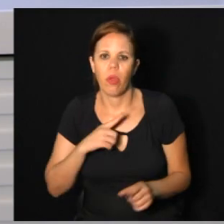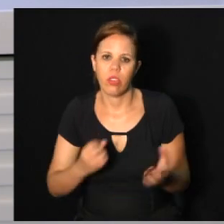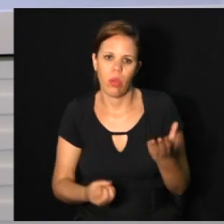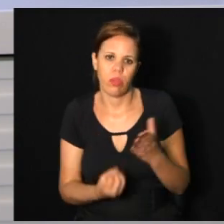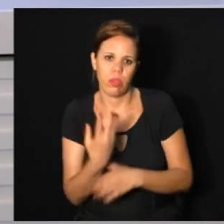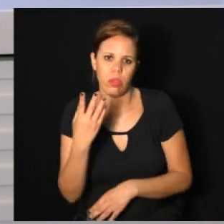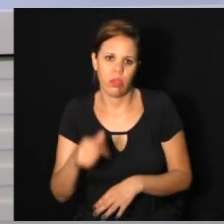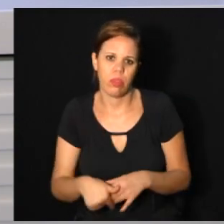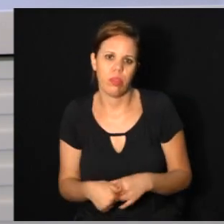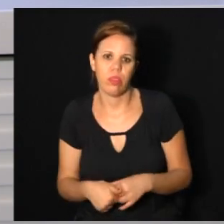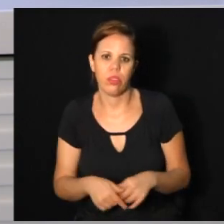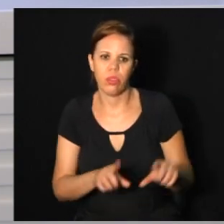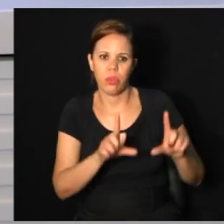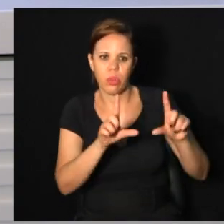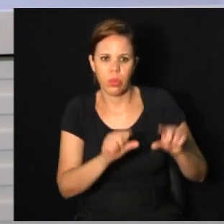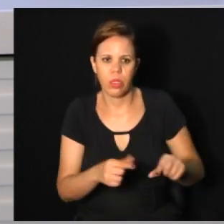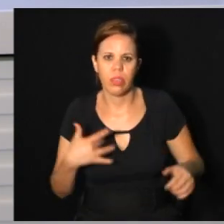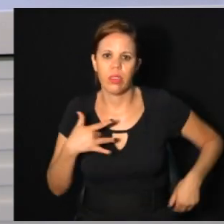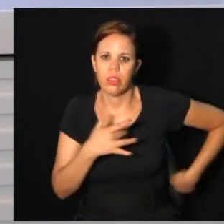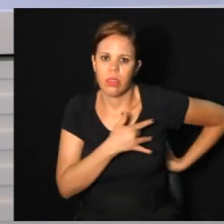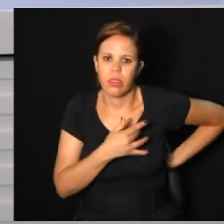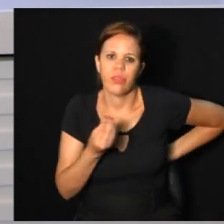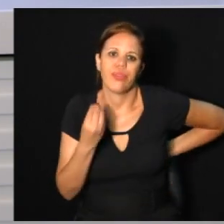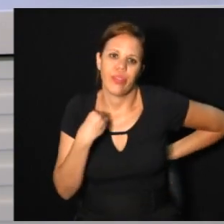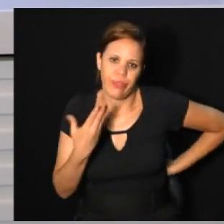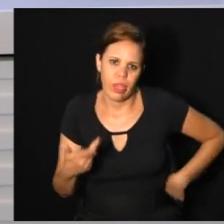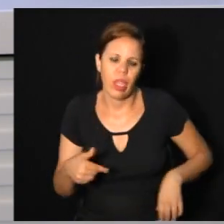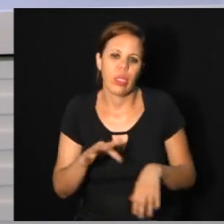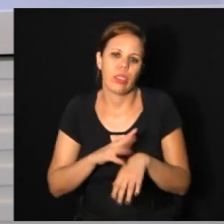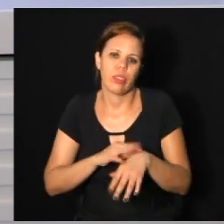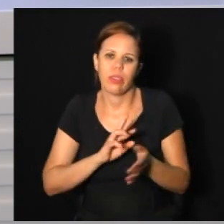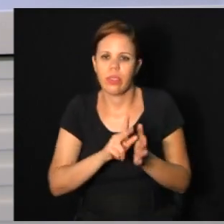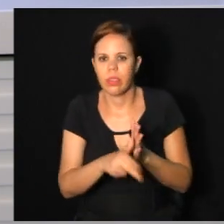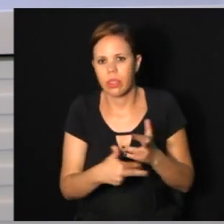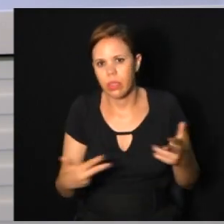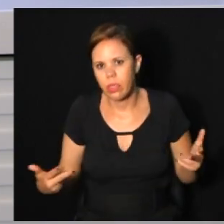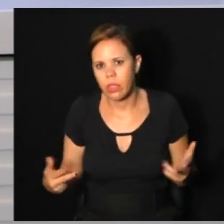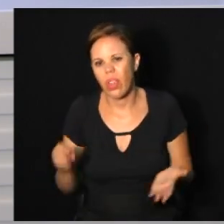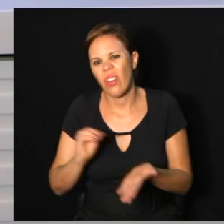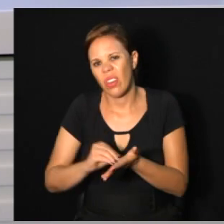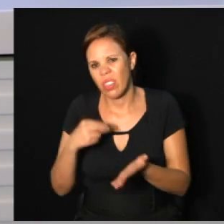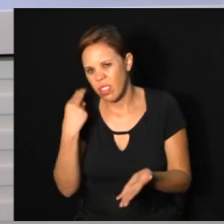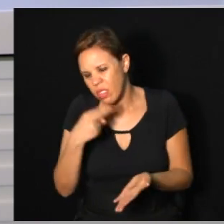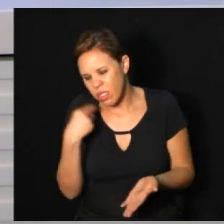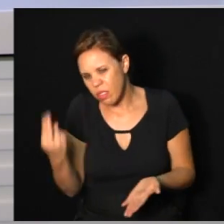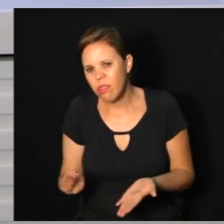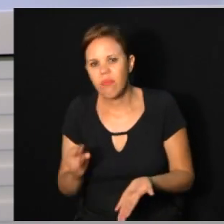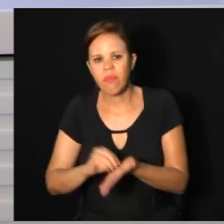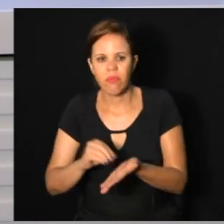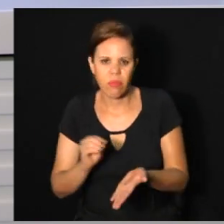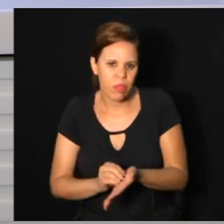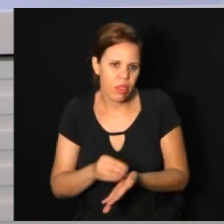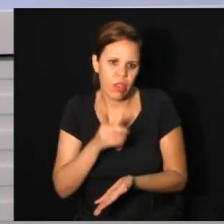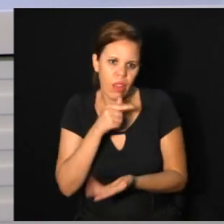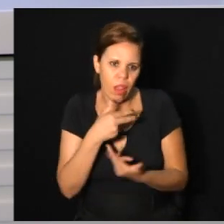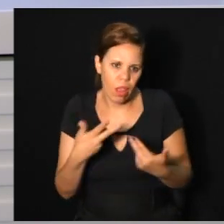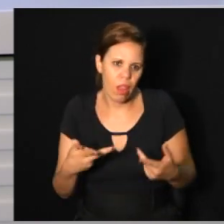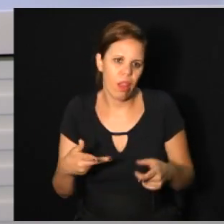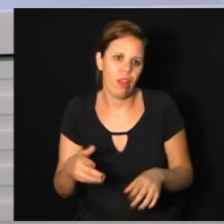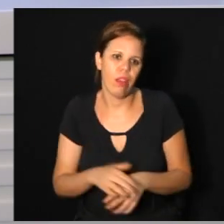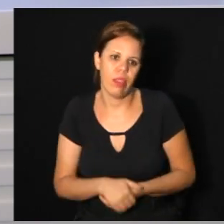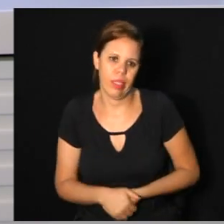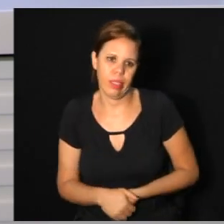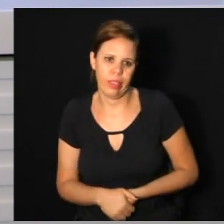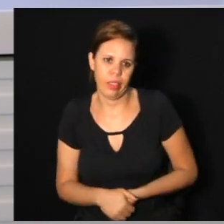queda de resistência, né, por doenças, por uma desnutrição, uma desidratação, cai a resistência e